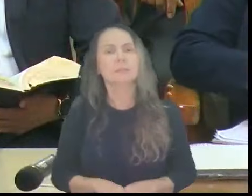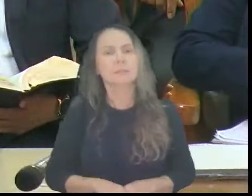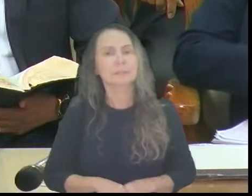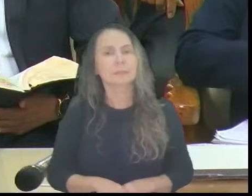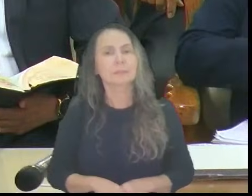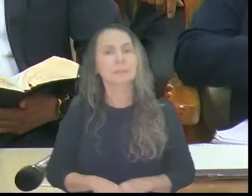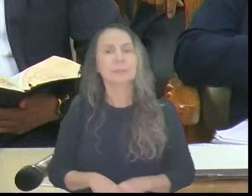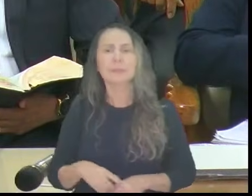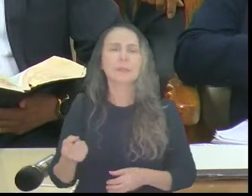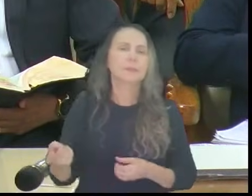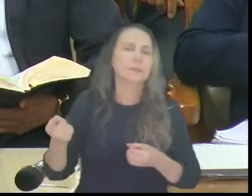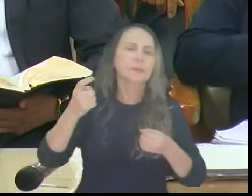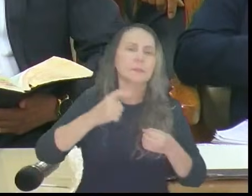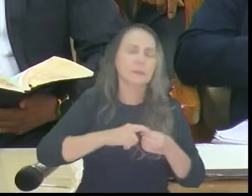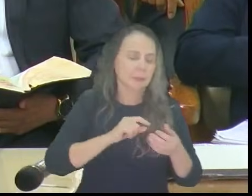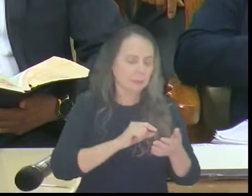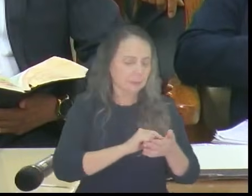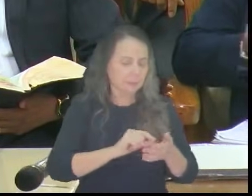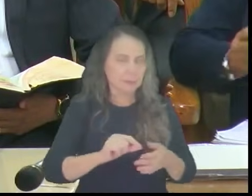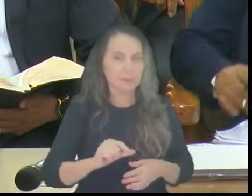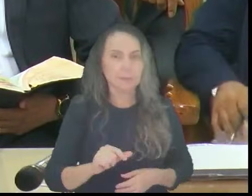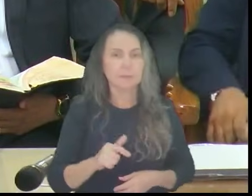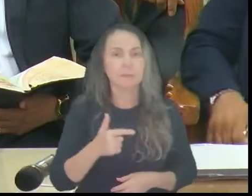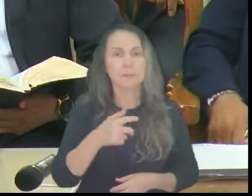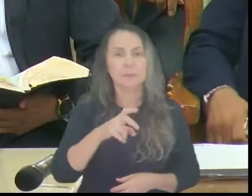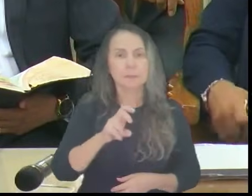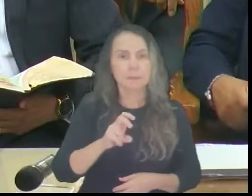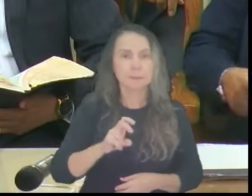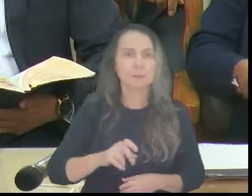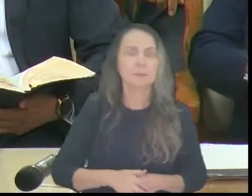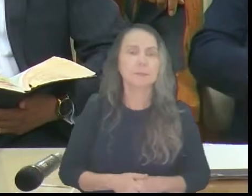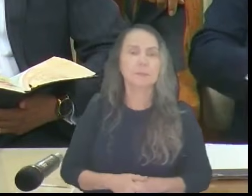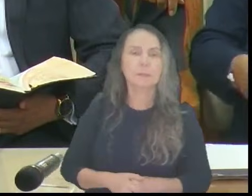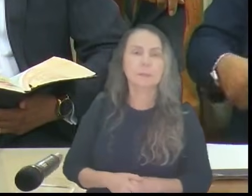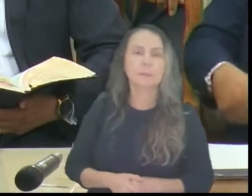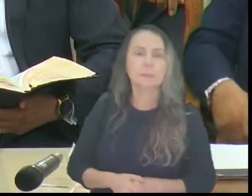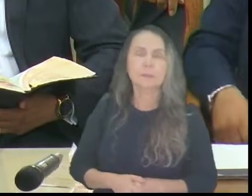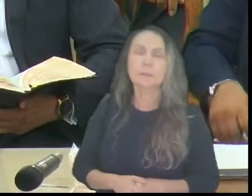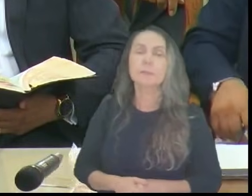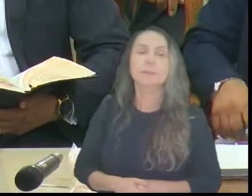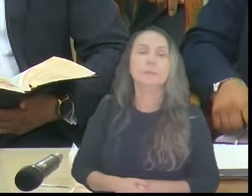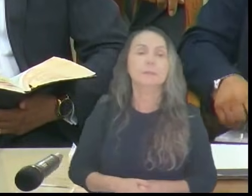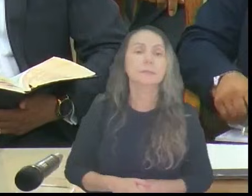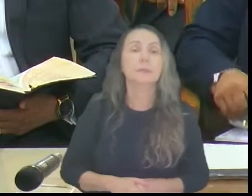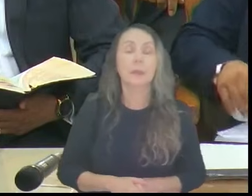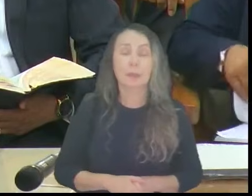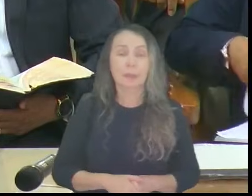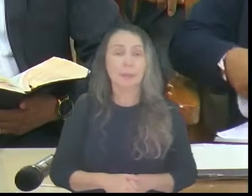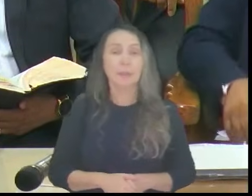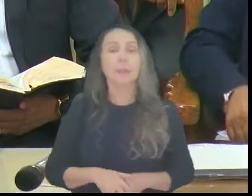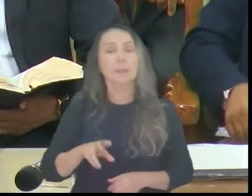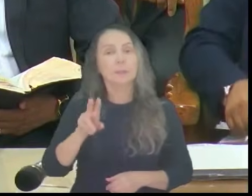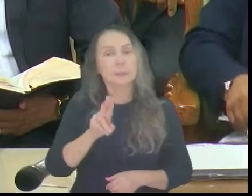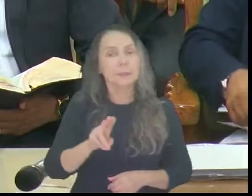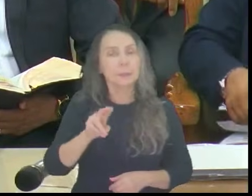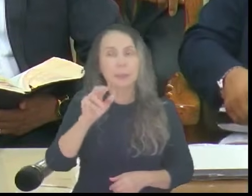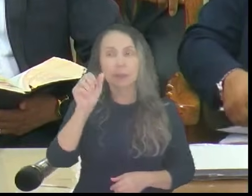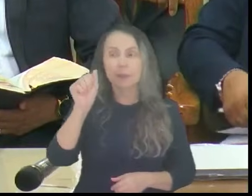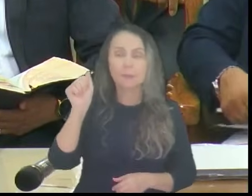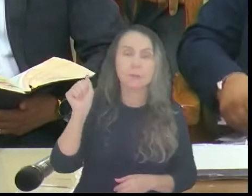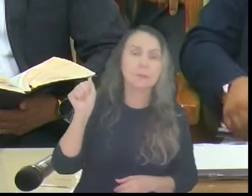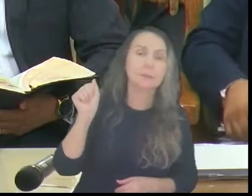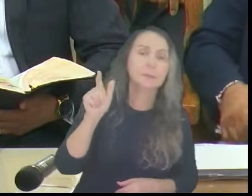Volte, por favor, ao versículo 25. E que disseste pela boca de quem? De Davi, teu servo.